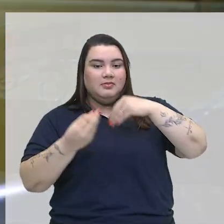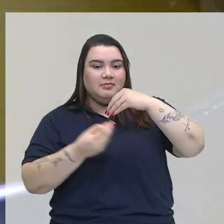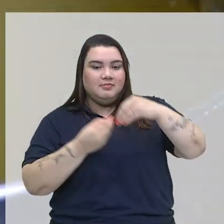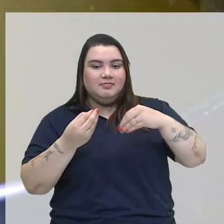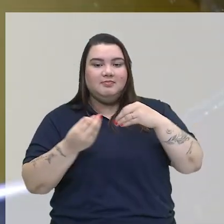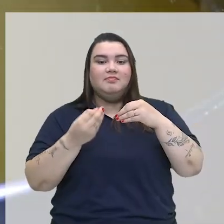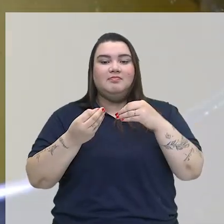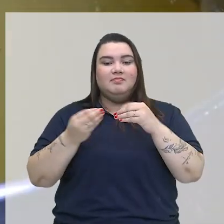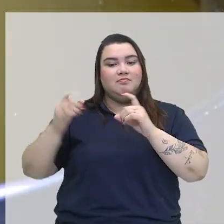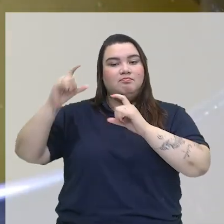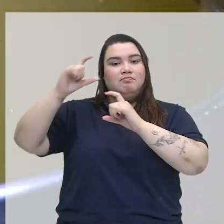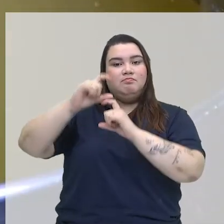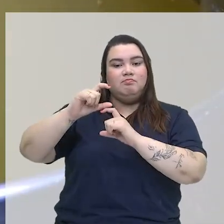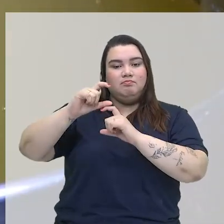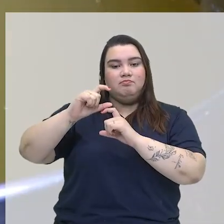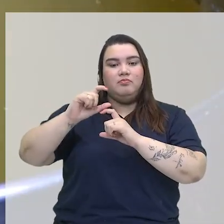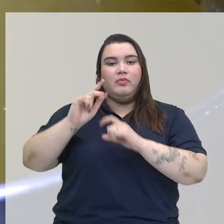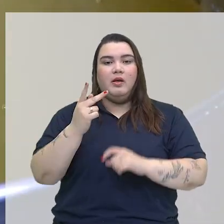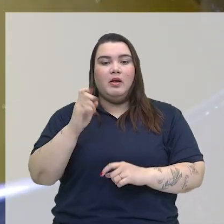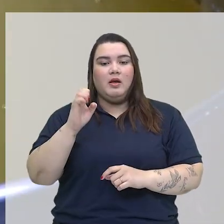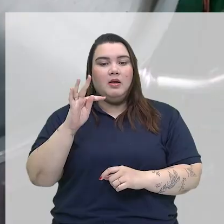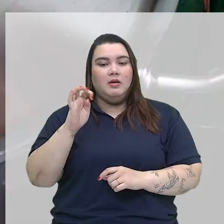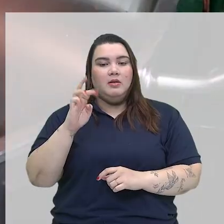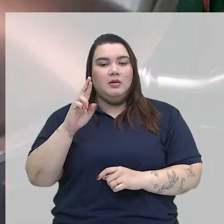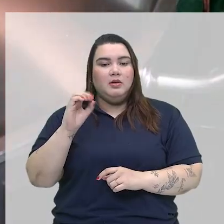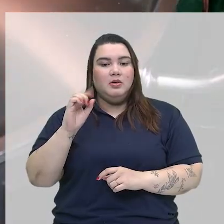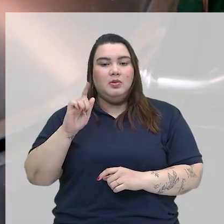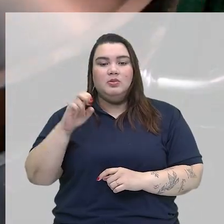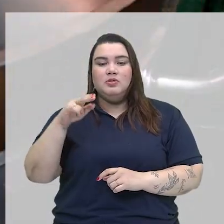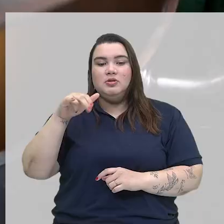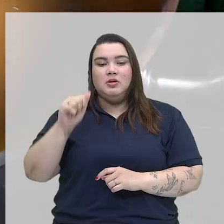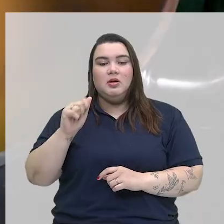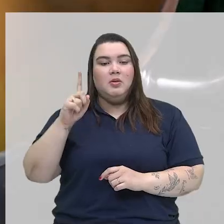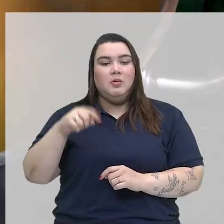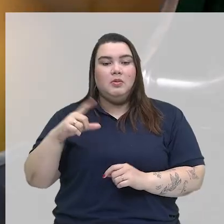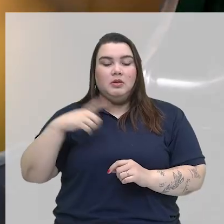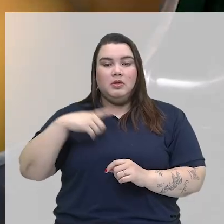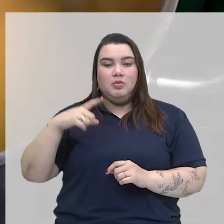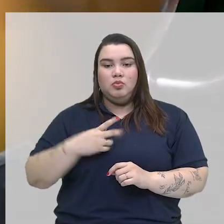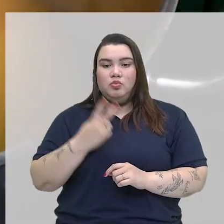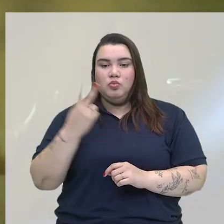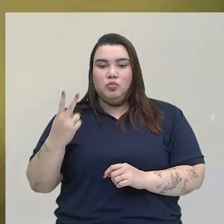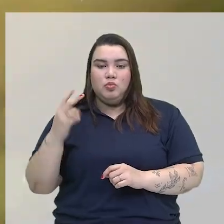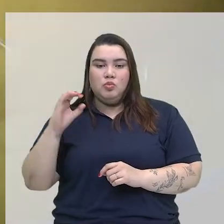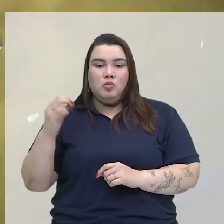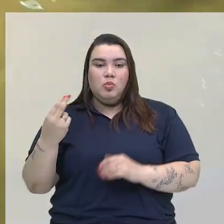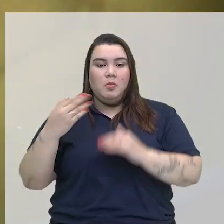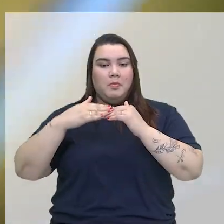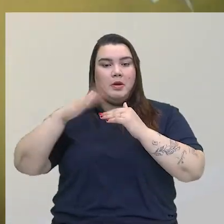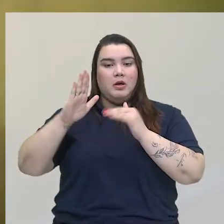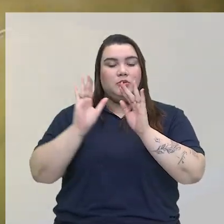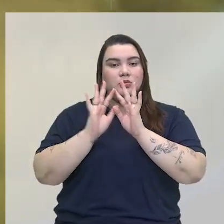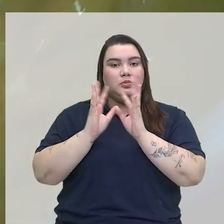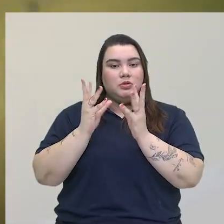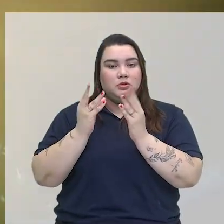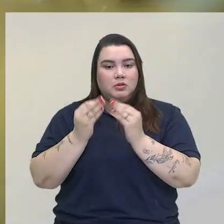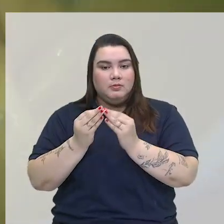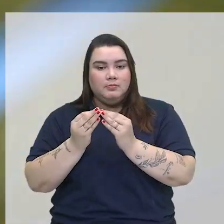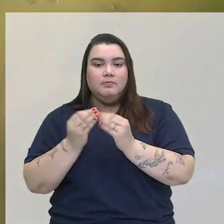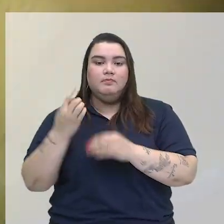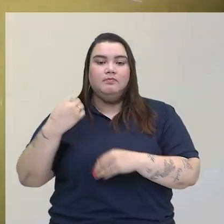heterogênea. Mas o que é uma mistura heterogênea? Mistura heterogênea é quando temos duas ou mais substâncias e que a